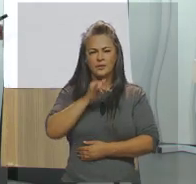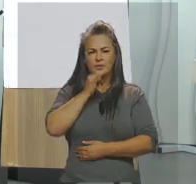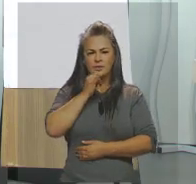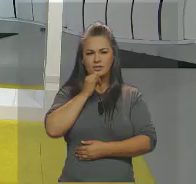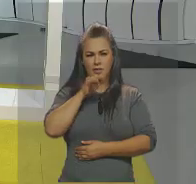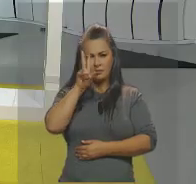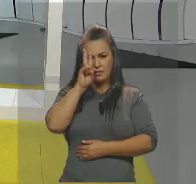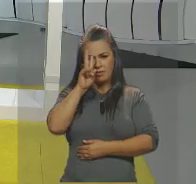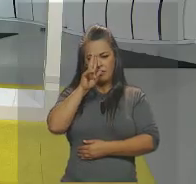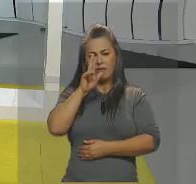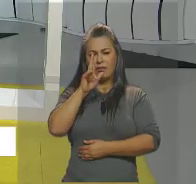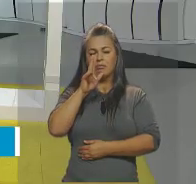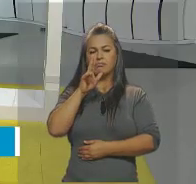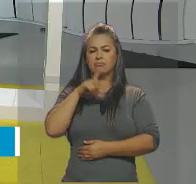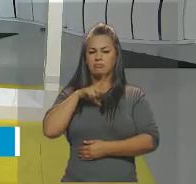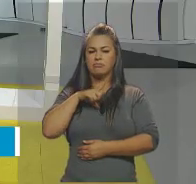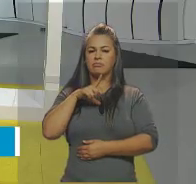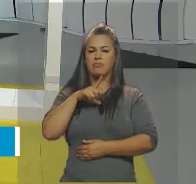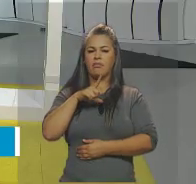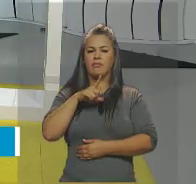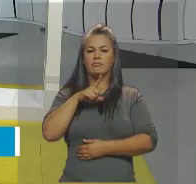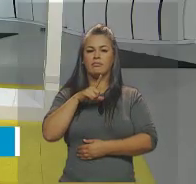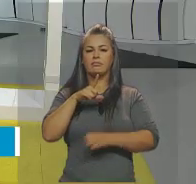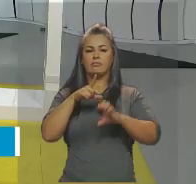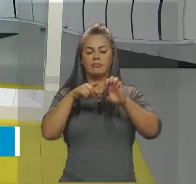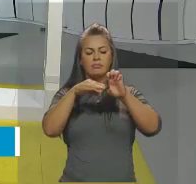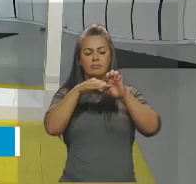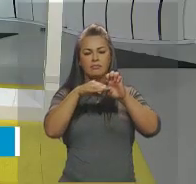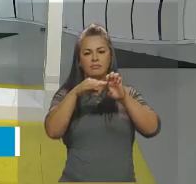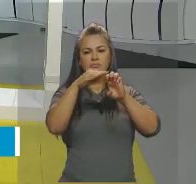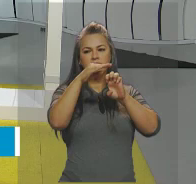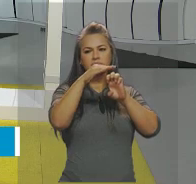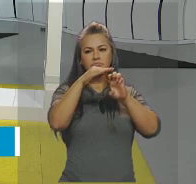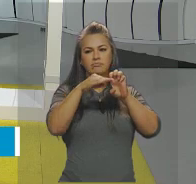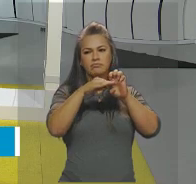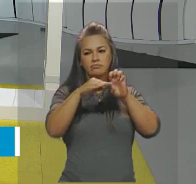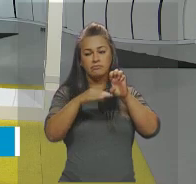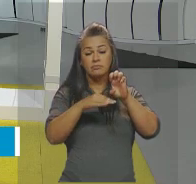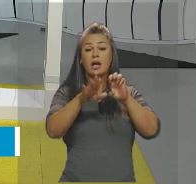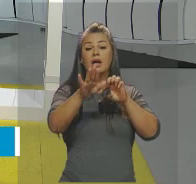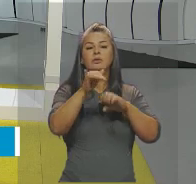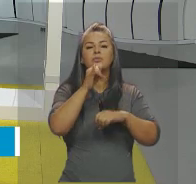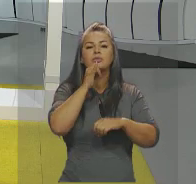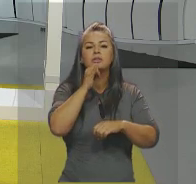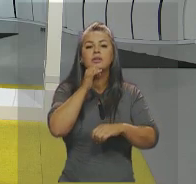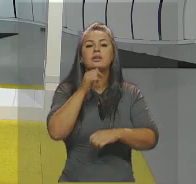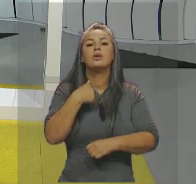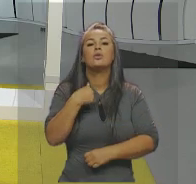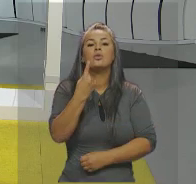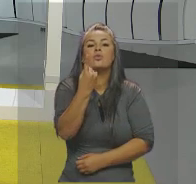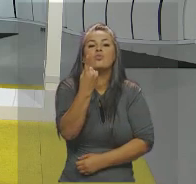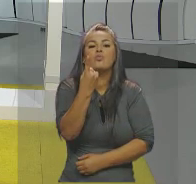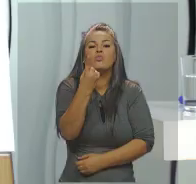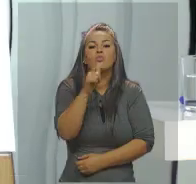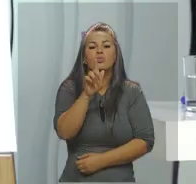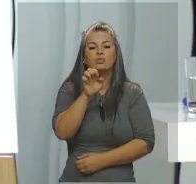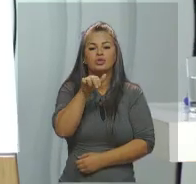a epistasia. Então, eu tenho um gene aqui, ó, um cromossomo.